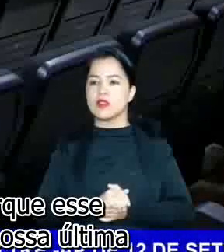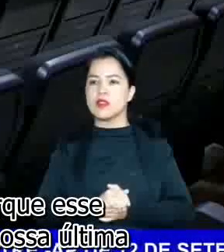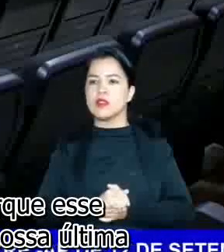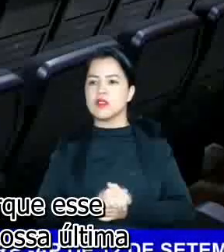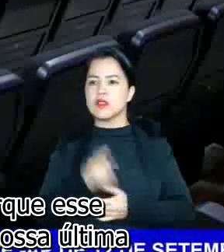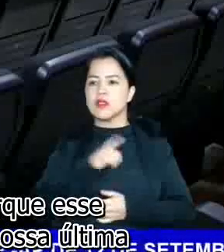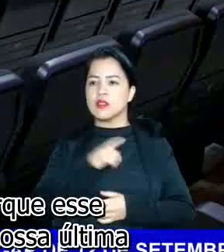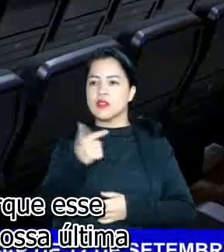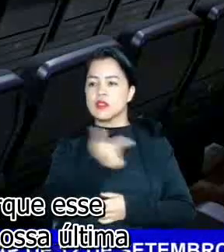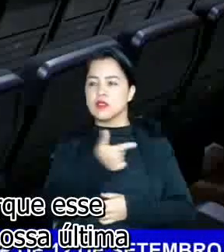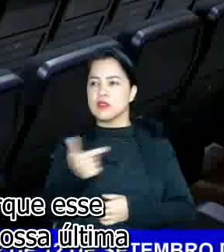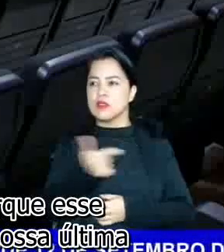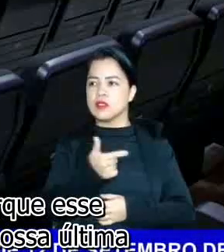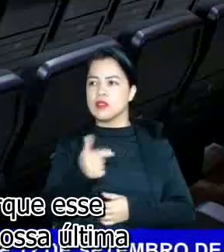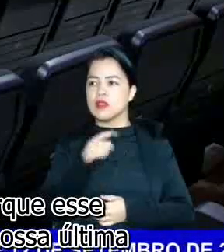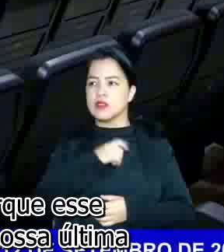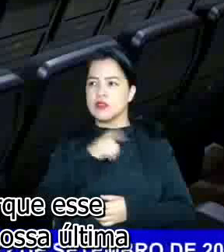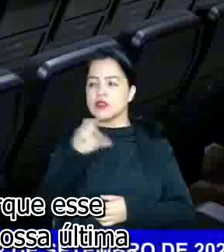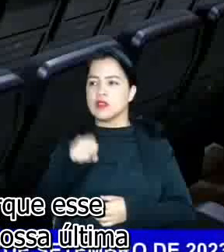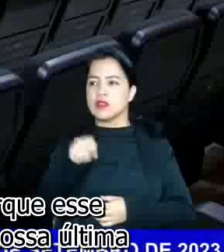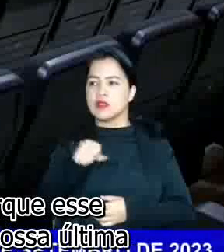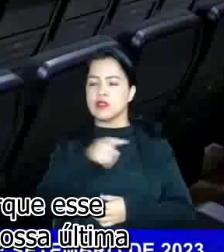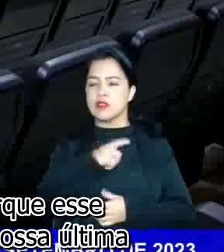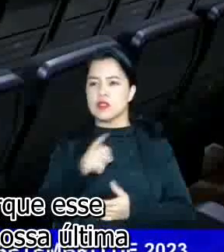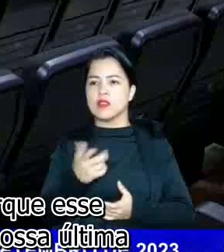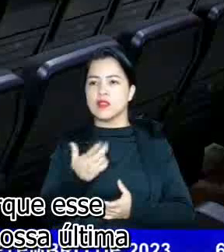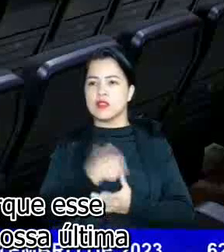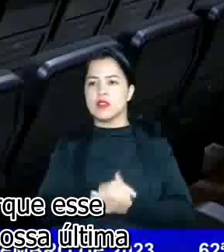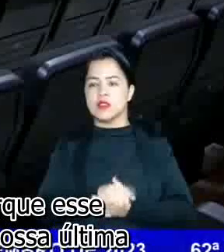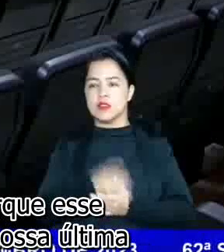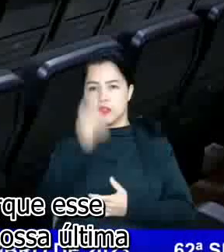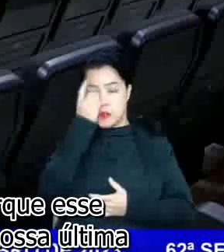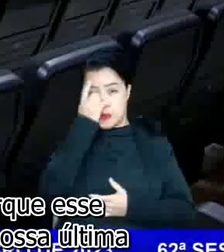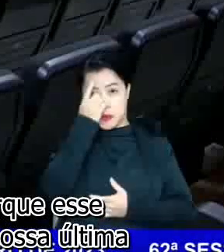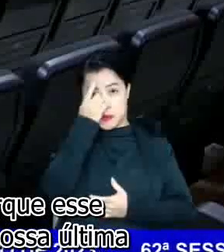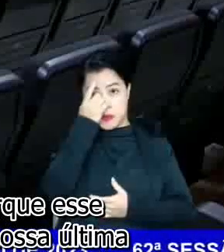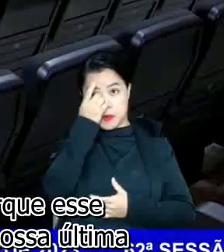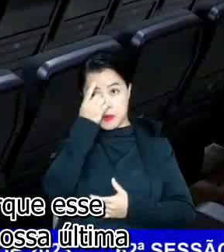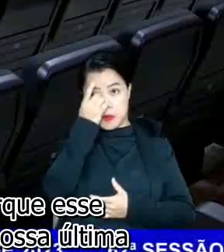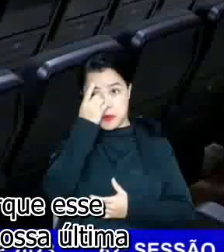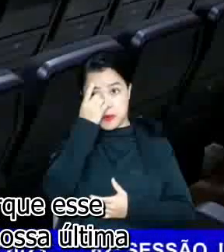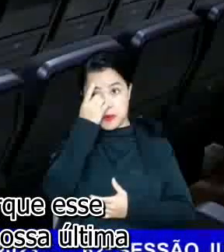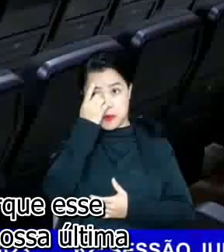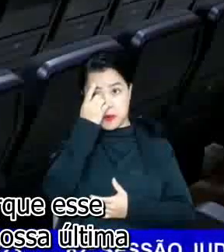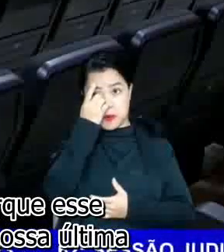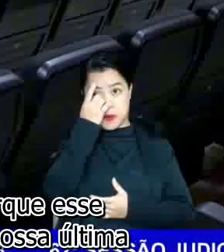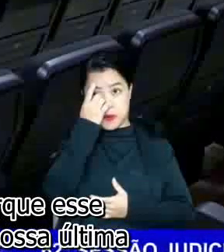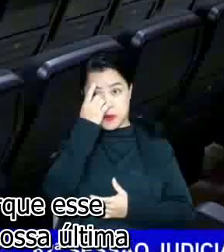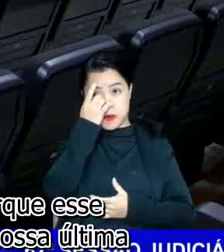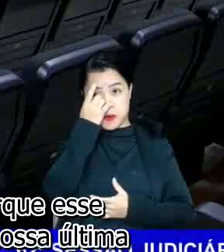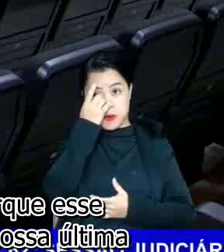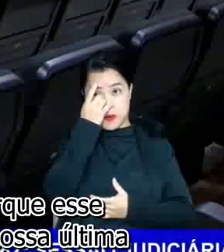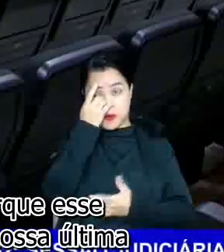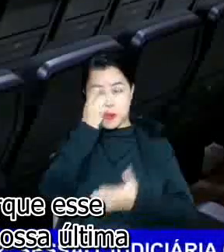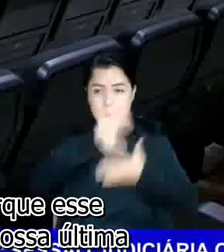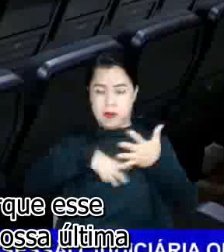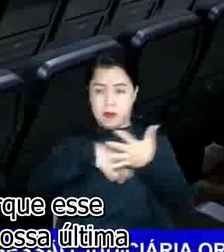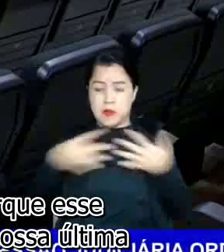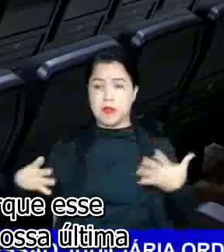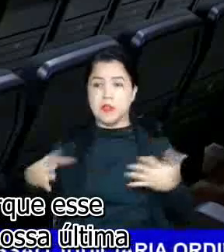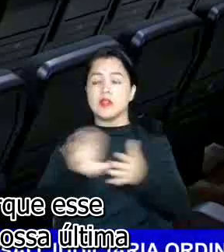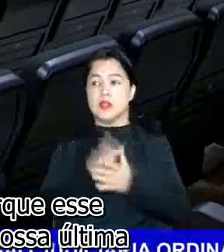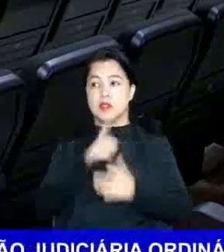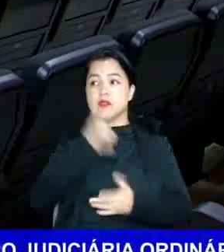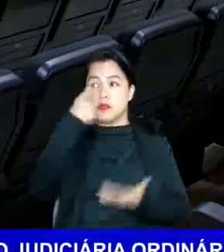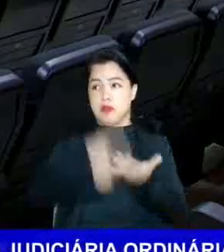Nós temos sessão dia 22, Tina. Talvez vamos ver depois o calendário, porque esse mês foi marcado a 22, se eu não me